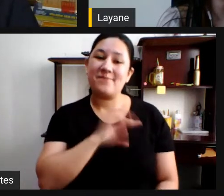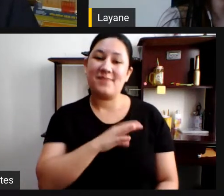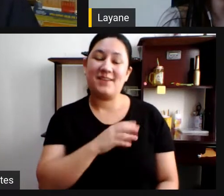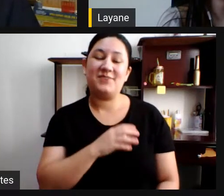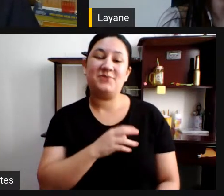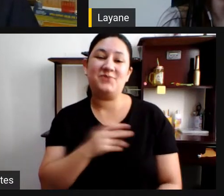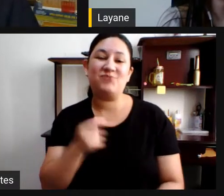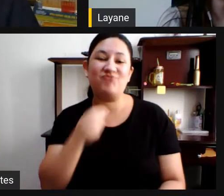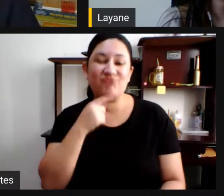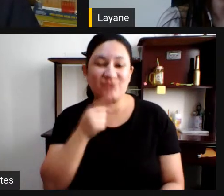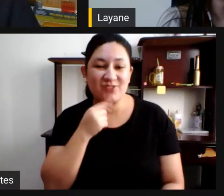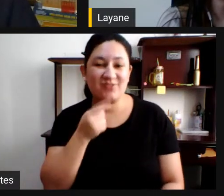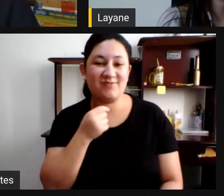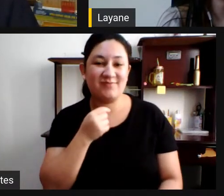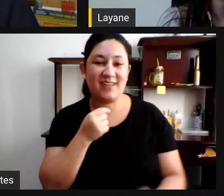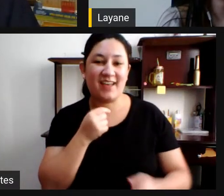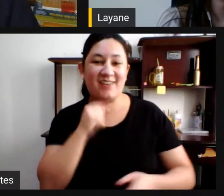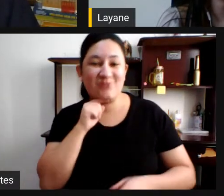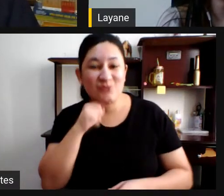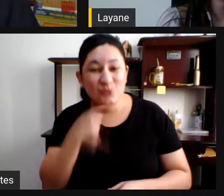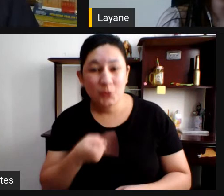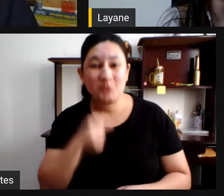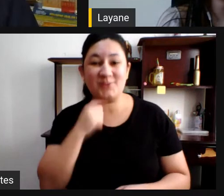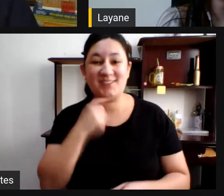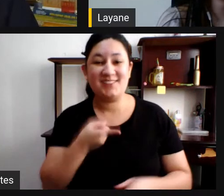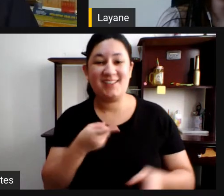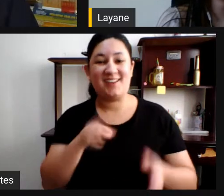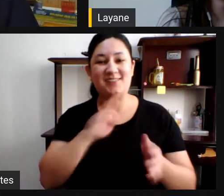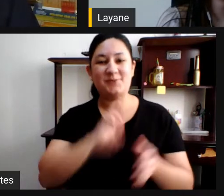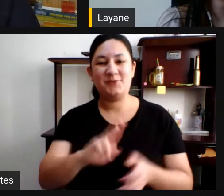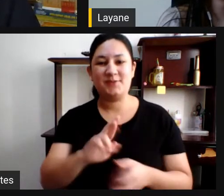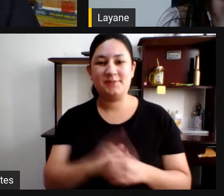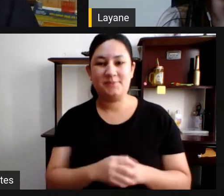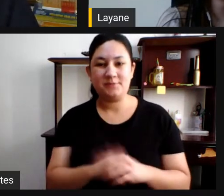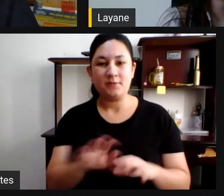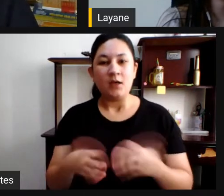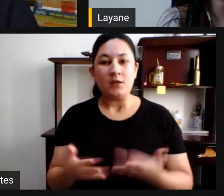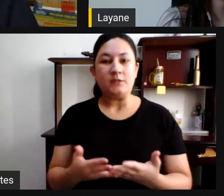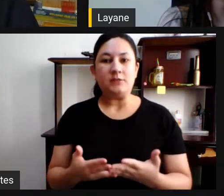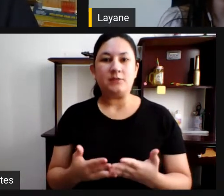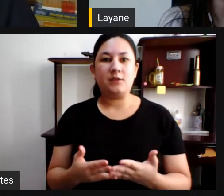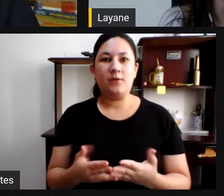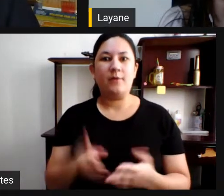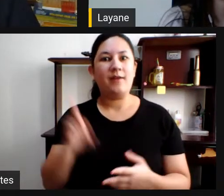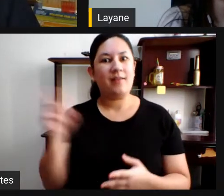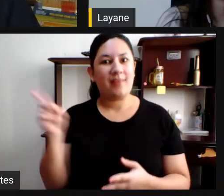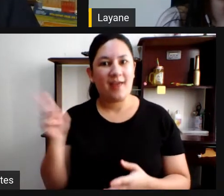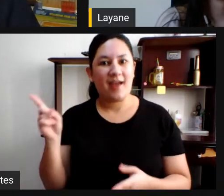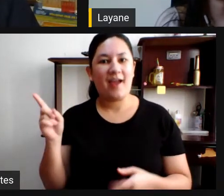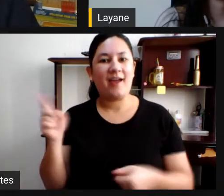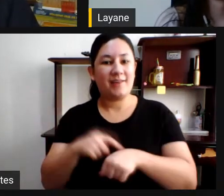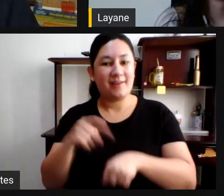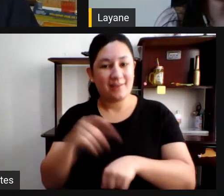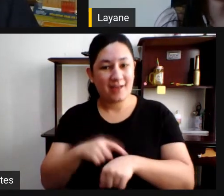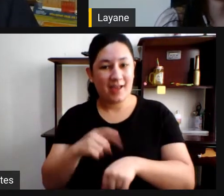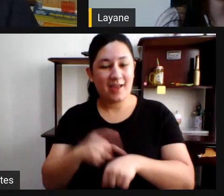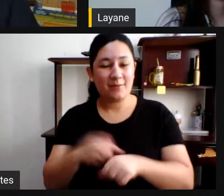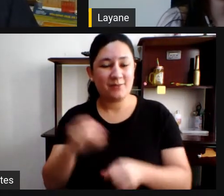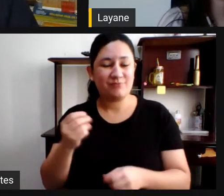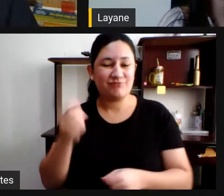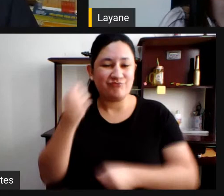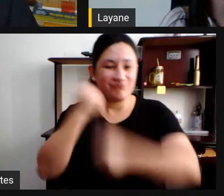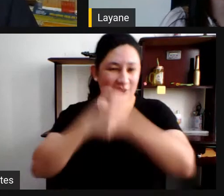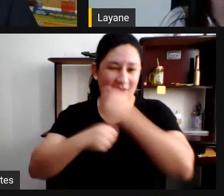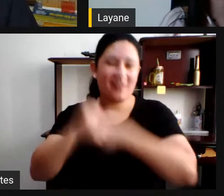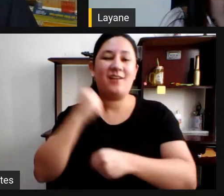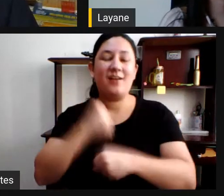pessoas era a forma de contato não eram nem os telefonemas e nem os e-mails mas não é a única vez que o